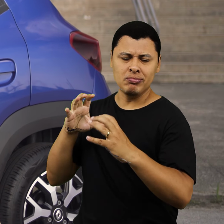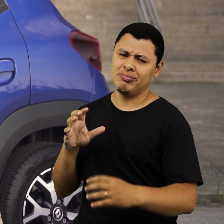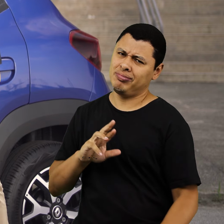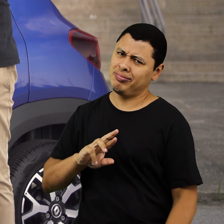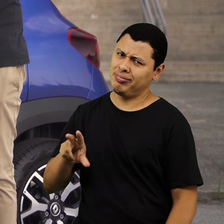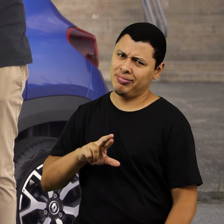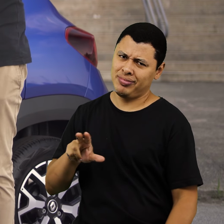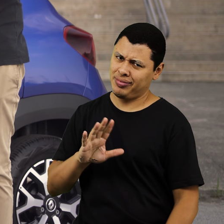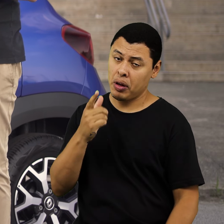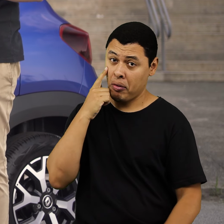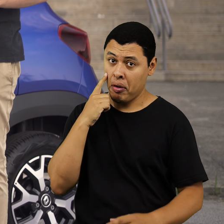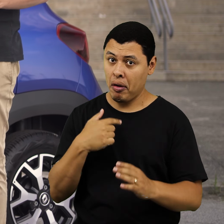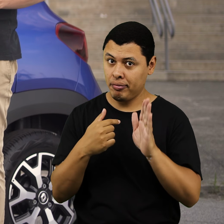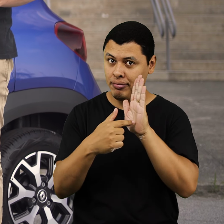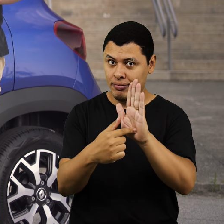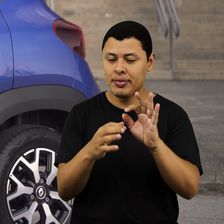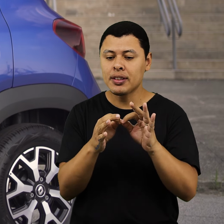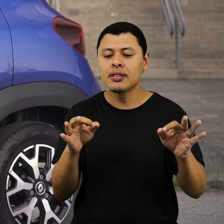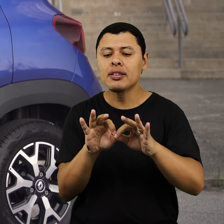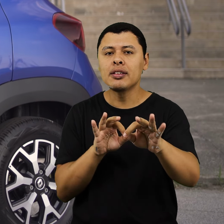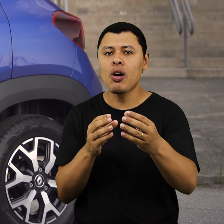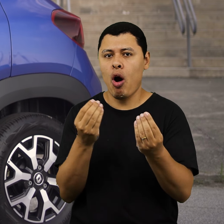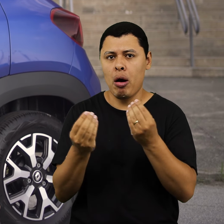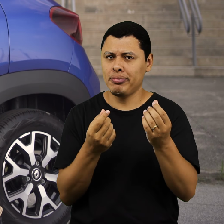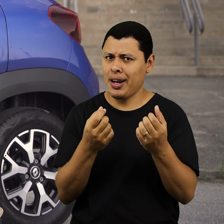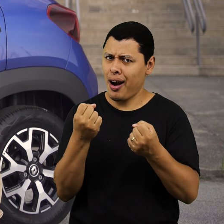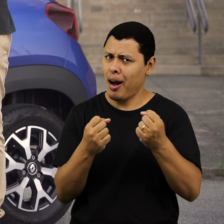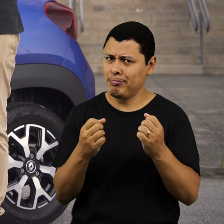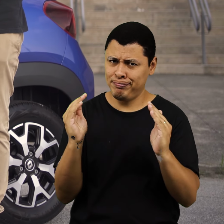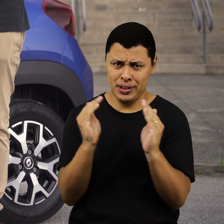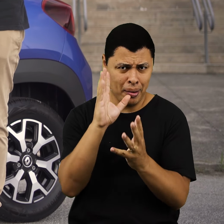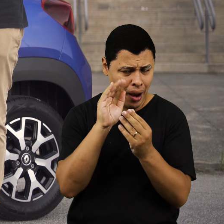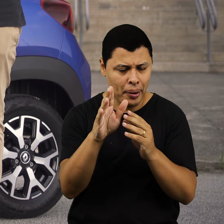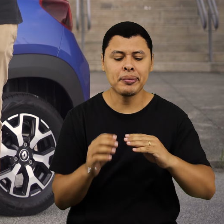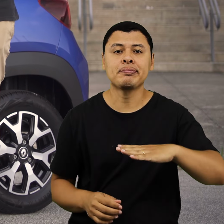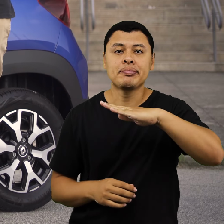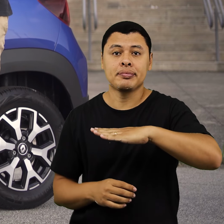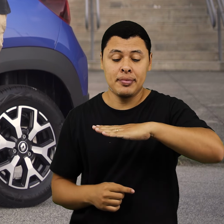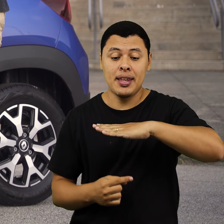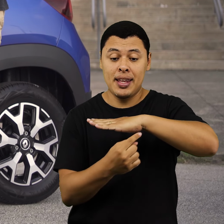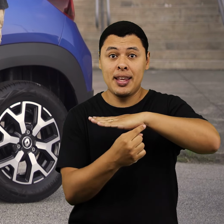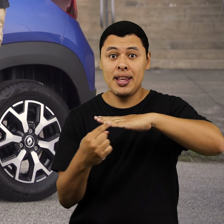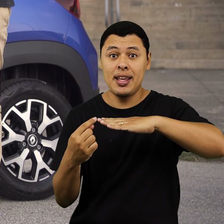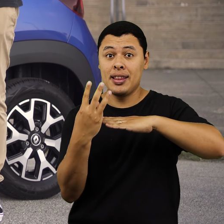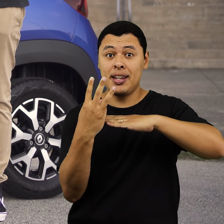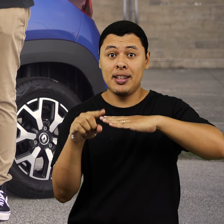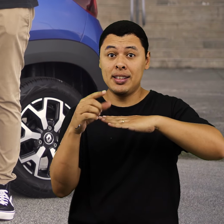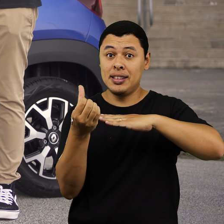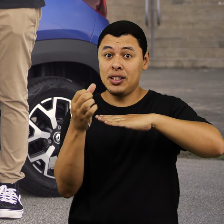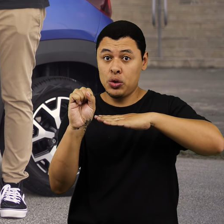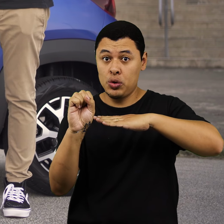se a gente olhar as medidas do carro, que eu tenho anotadas aqui, vocês vão ver que realmente é um carro muito pequeno. Então a gente está falando de 3,68 m de